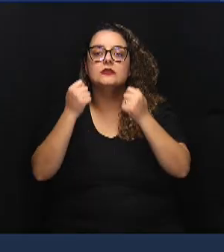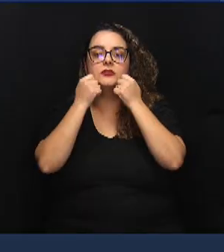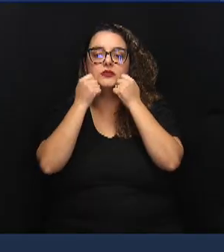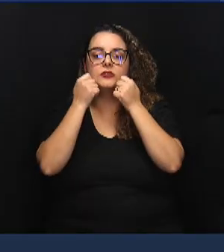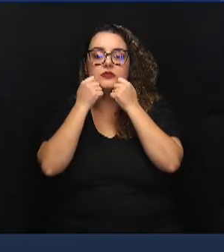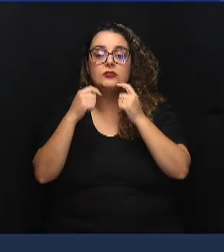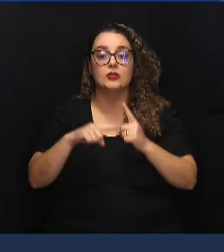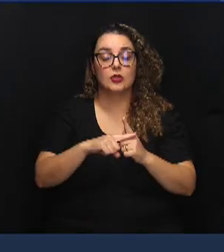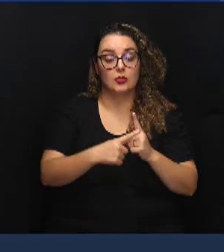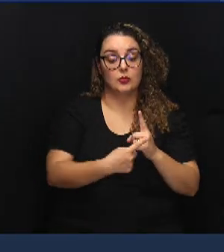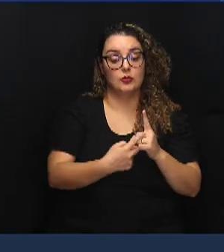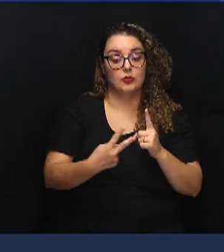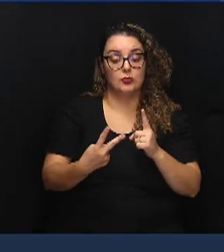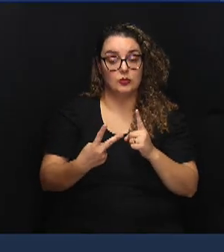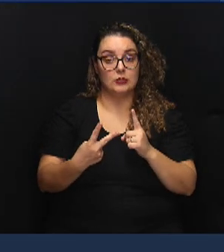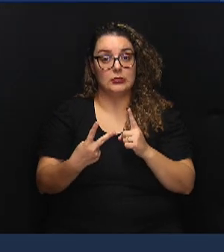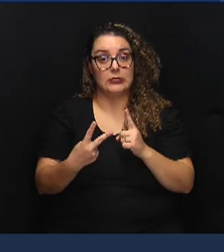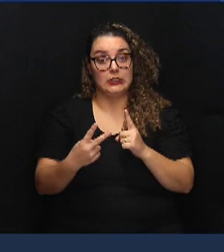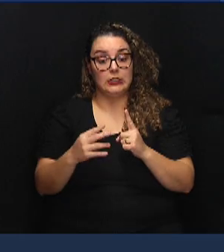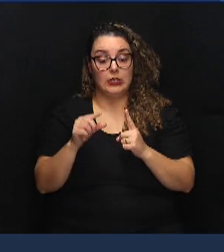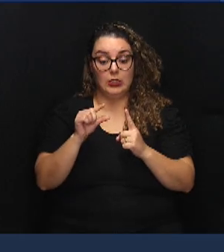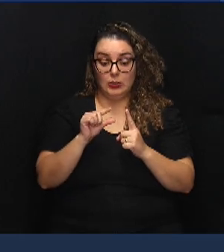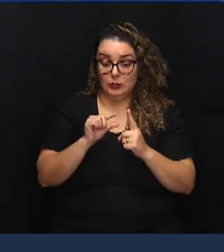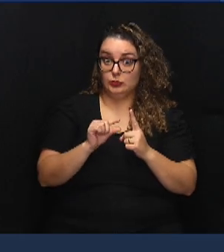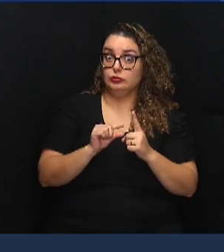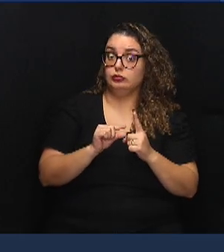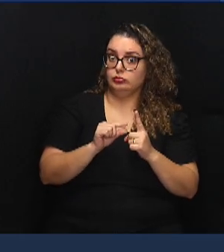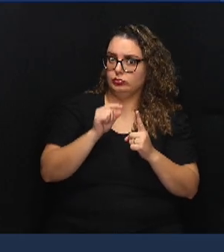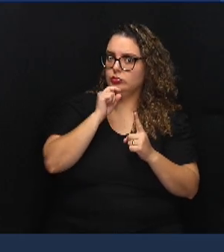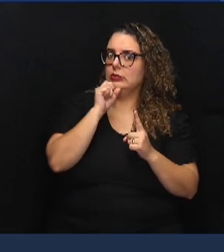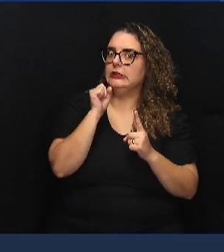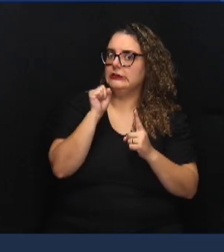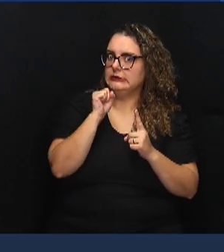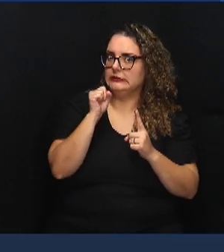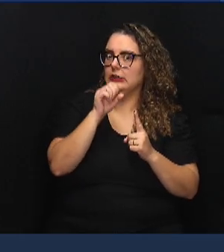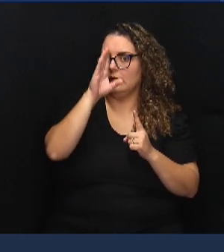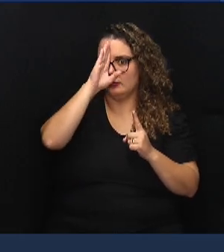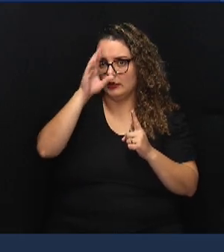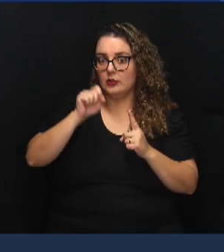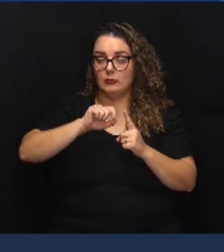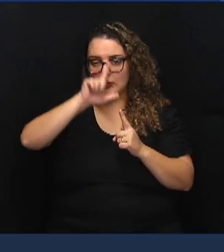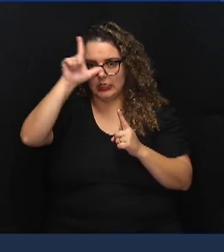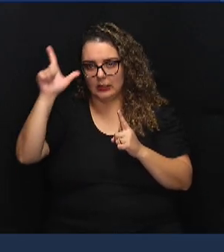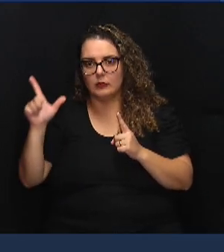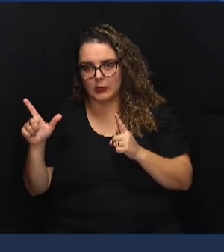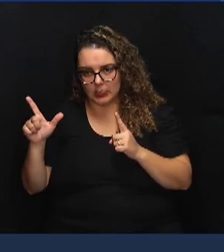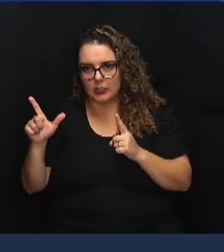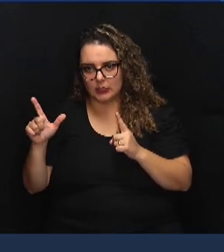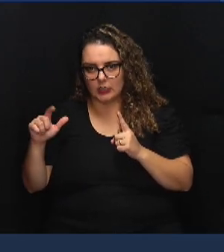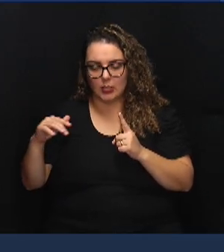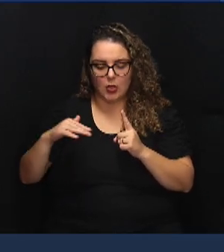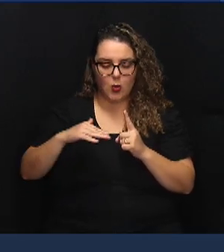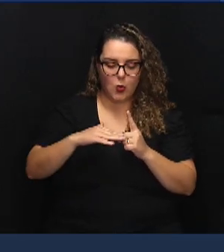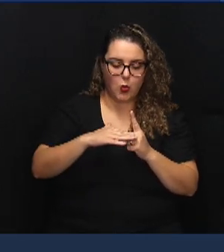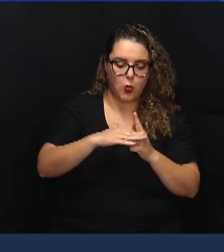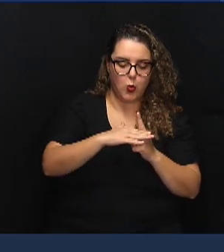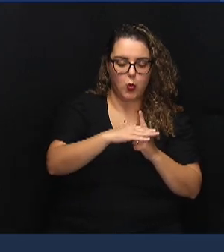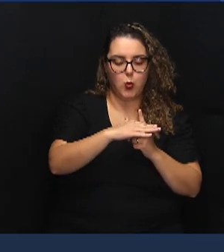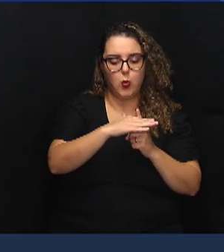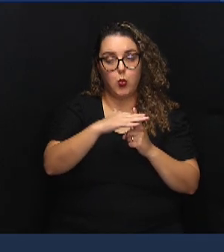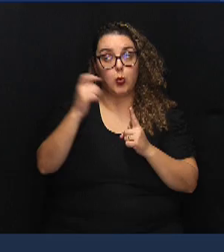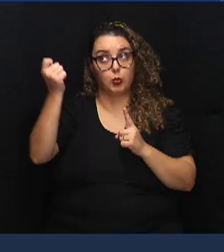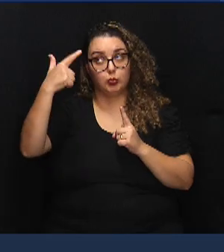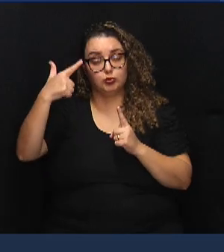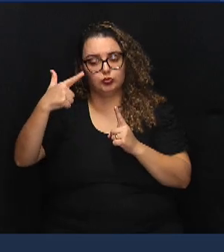de 12 graus. Então é uma mínima baixa, né? Faz frio, principalmente pela manhã. Ao longo do dia essa temperatura